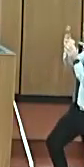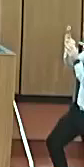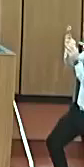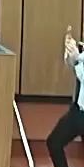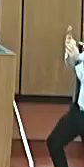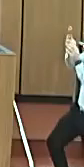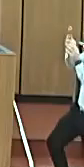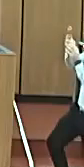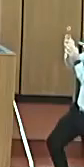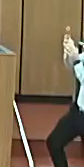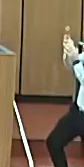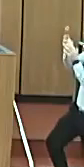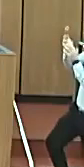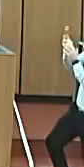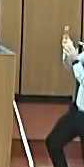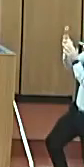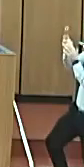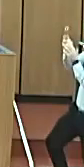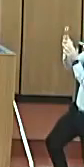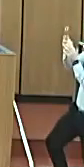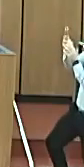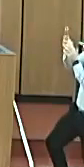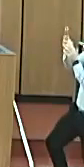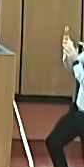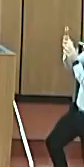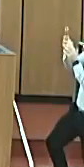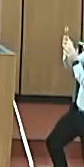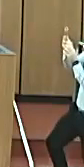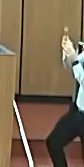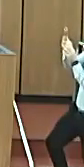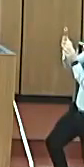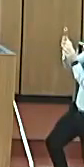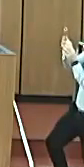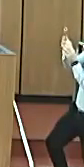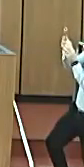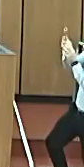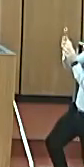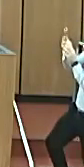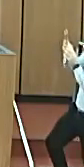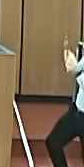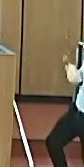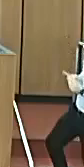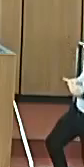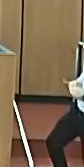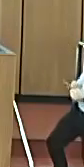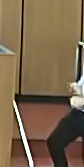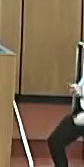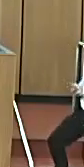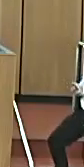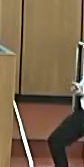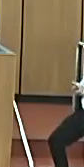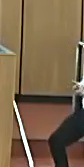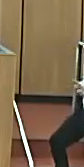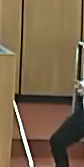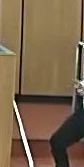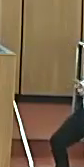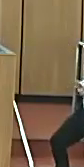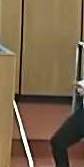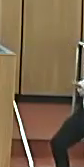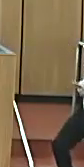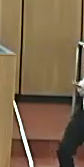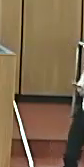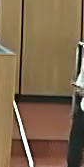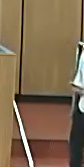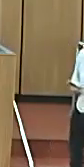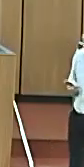pública e eu tenho certeza o secretário que o perfil do secretário hoje o secretariado hoje é completamente diferente pode não